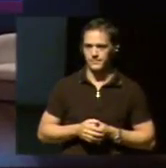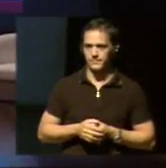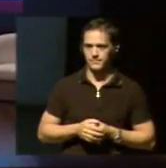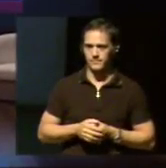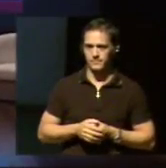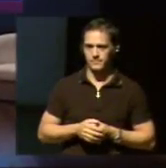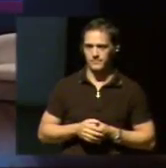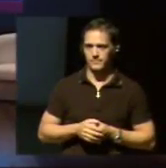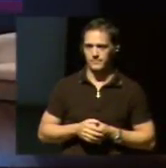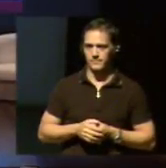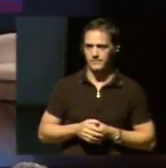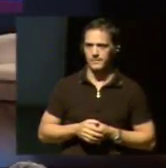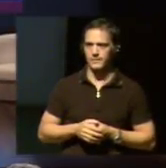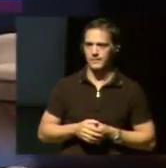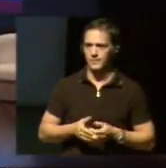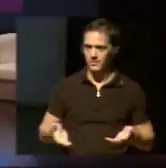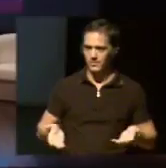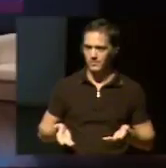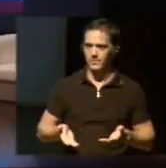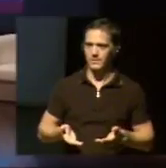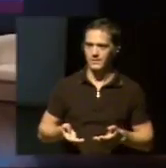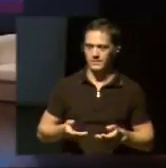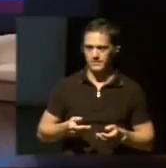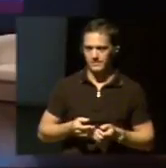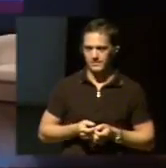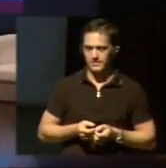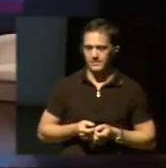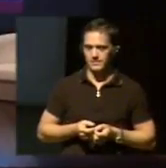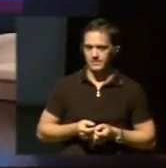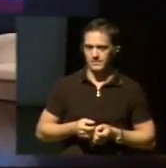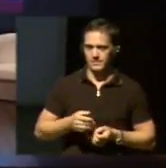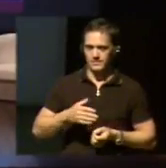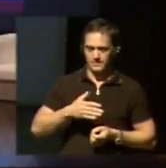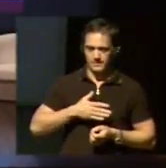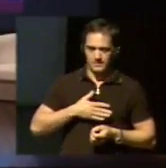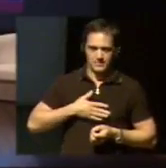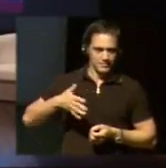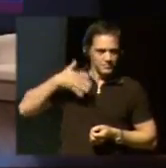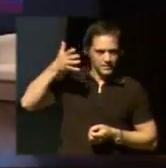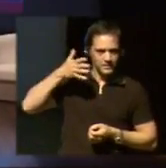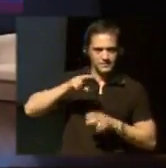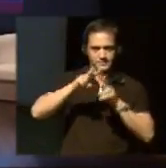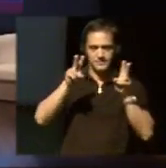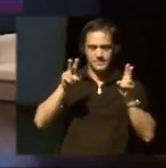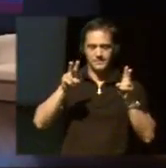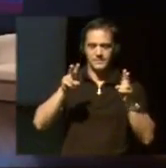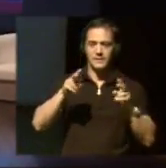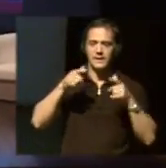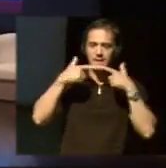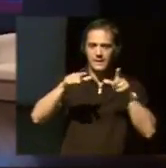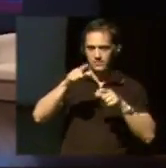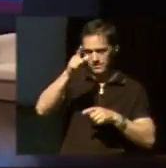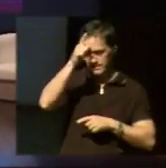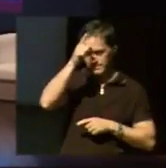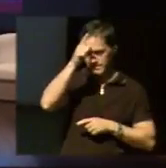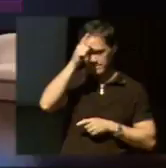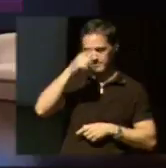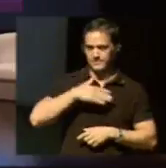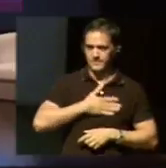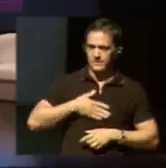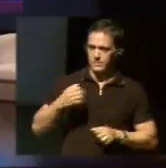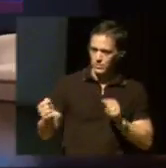meu Vortrag em alemão. Desculpe. Es ist mir eine große Freude, heute hier zu